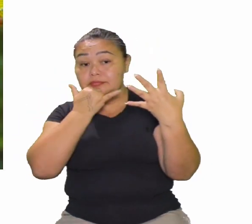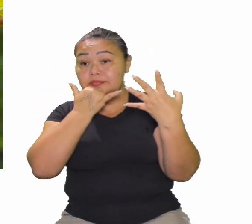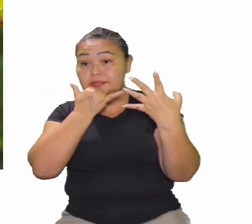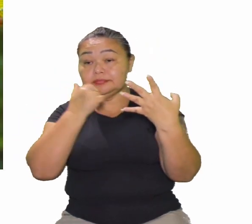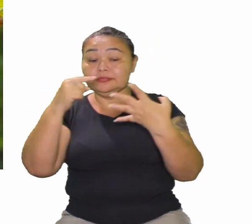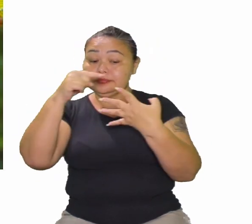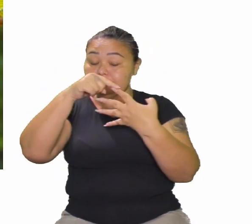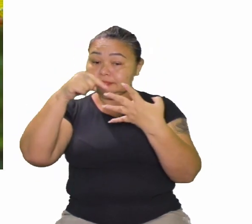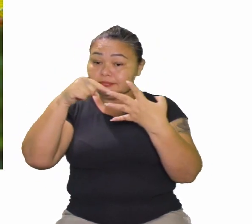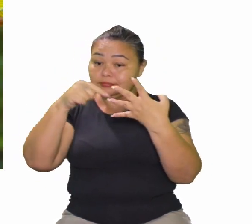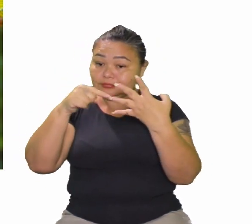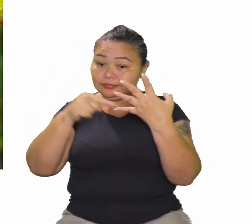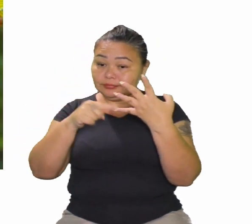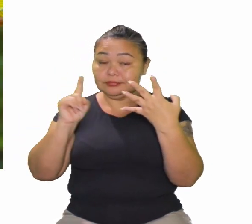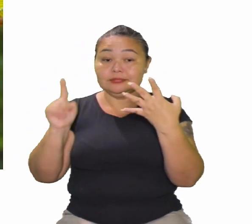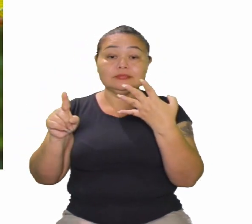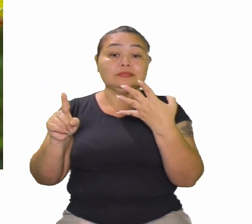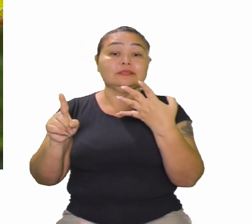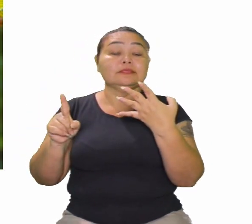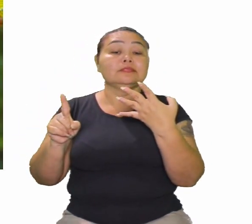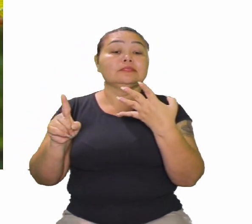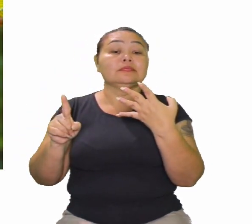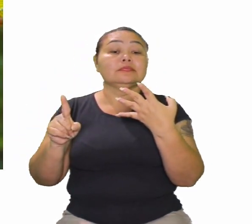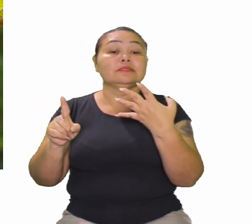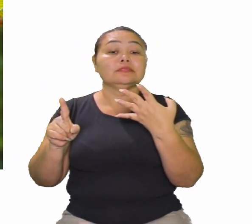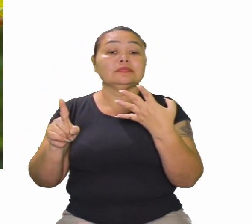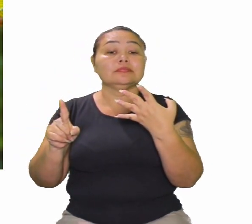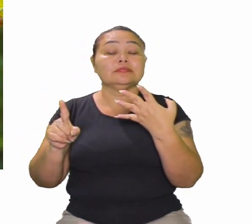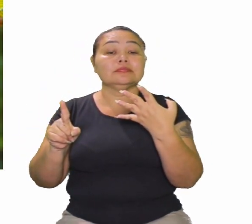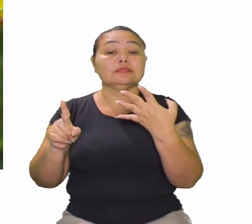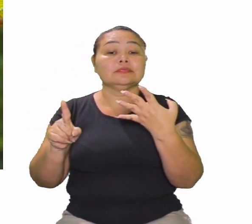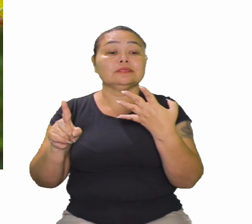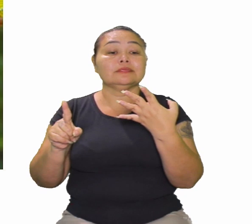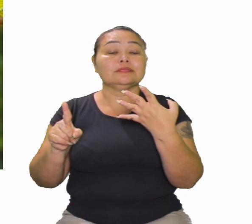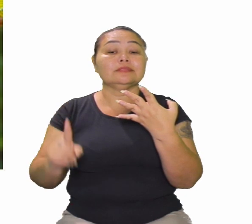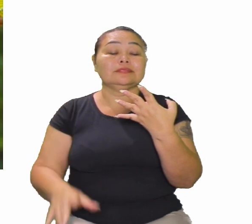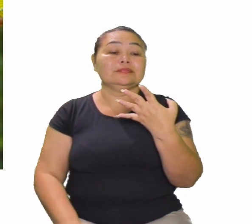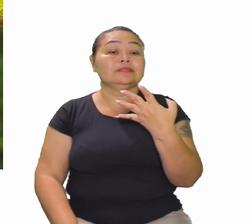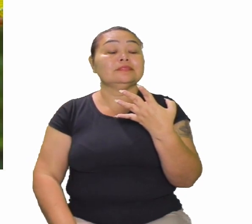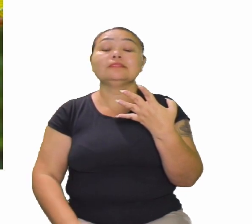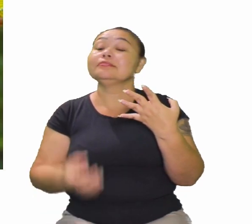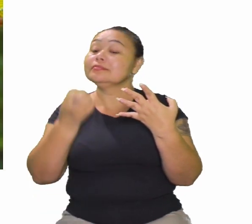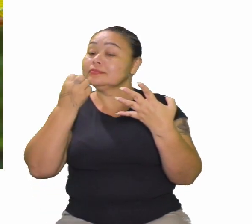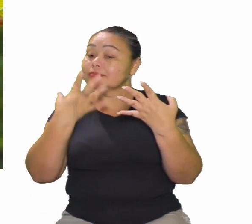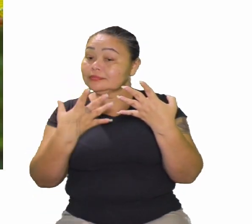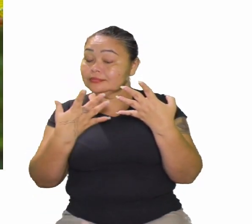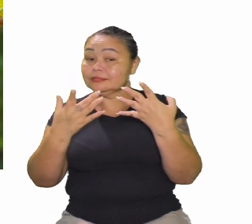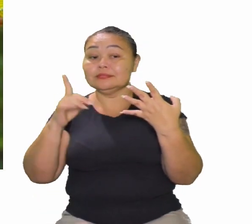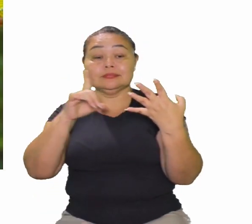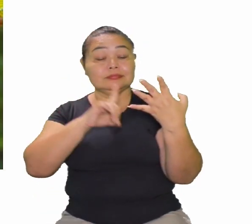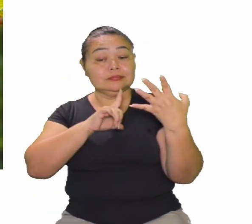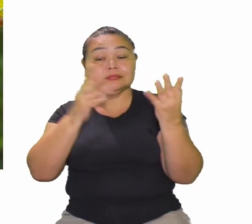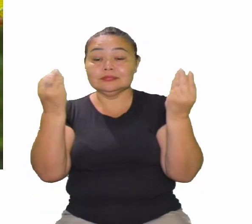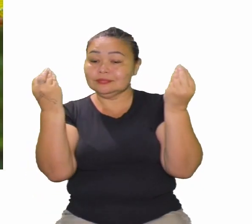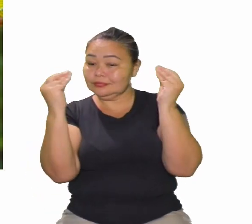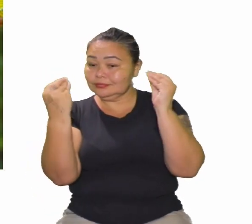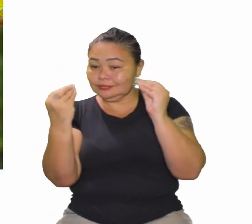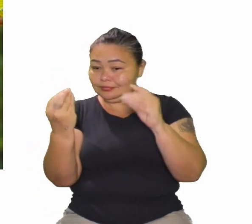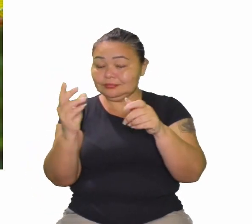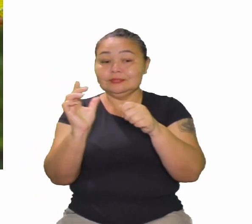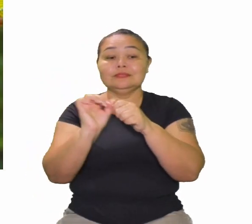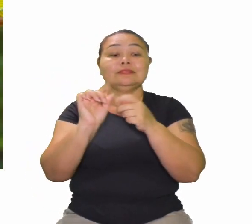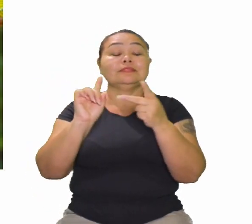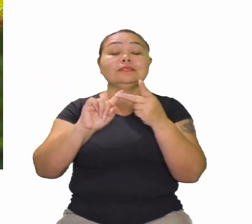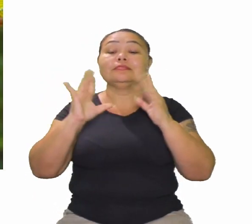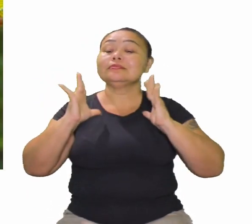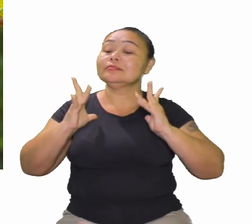4 tipos. Não tá pegando direito meu pincel. Bom, então a gente tem a poda de formação,